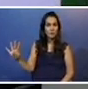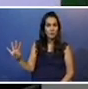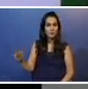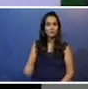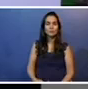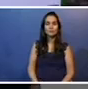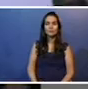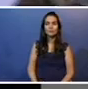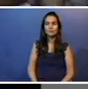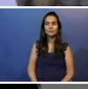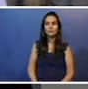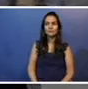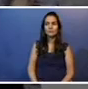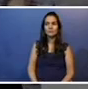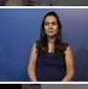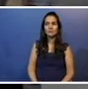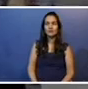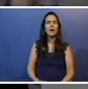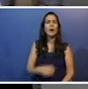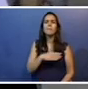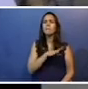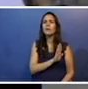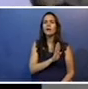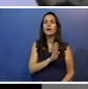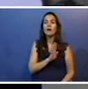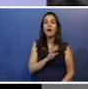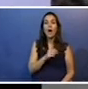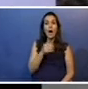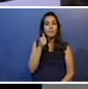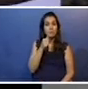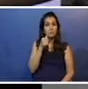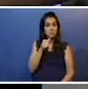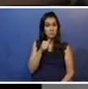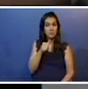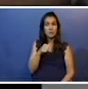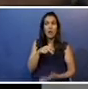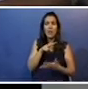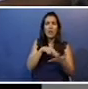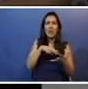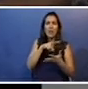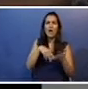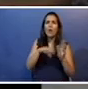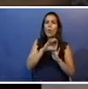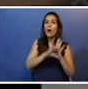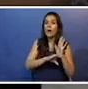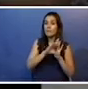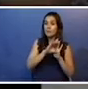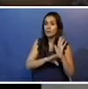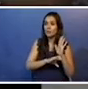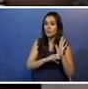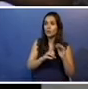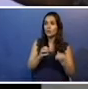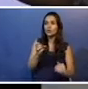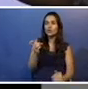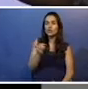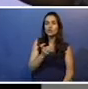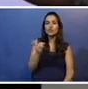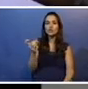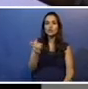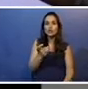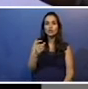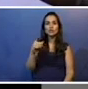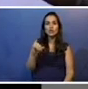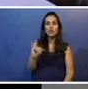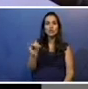854. B. Vitória está lendo o capítulo, olha lá, X,